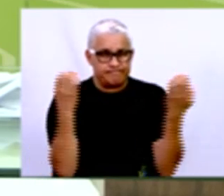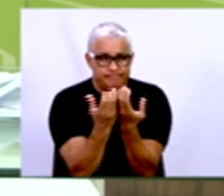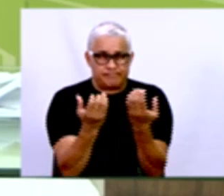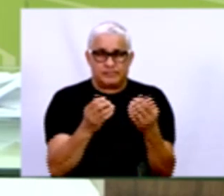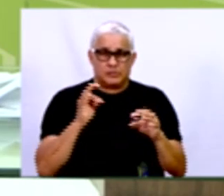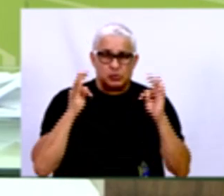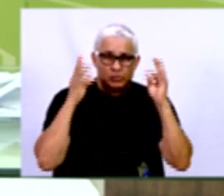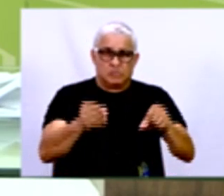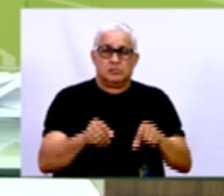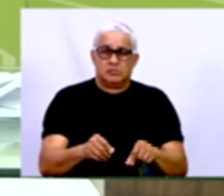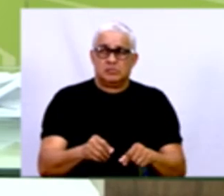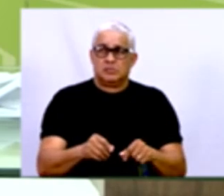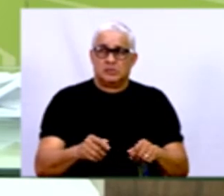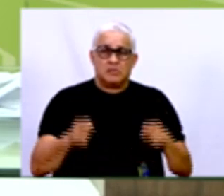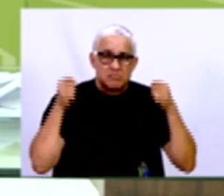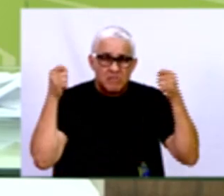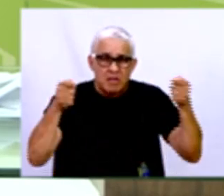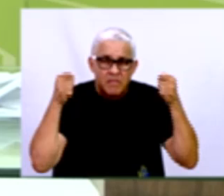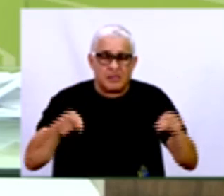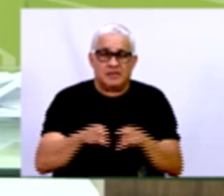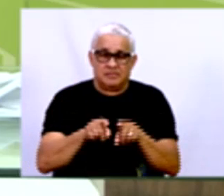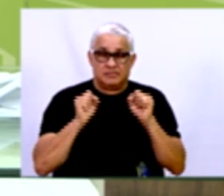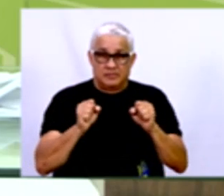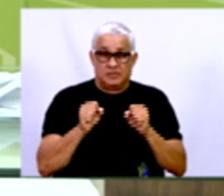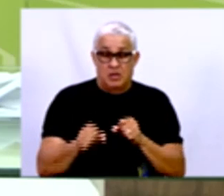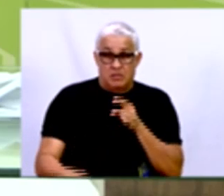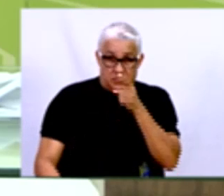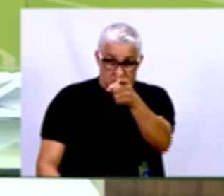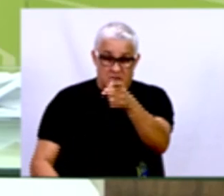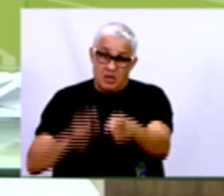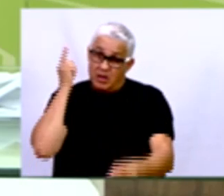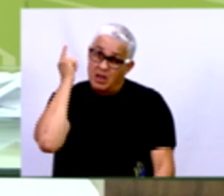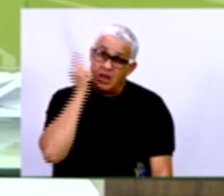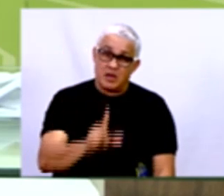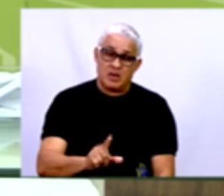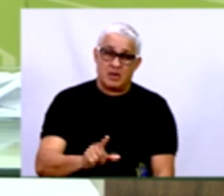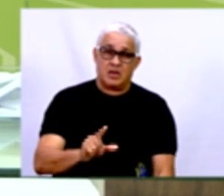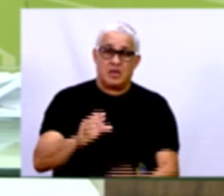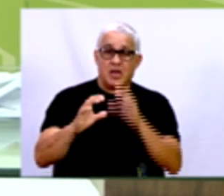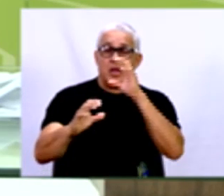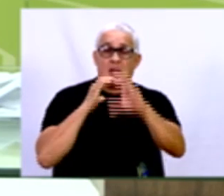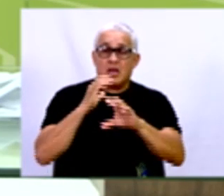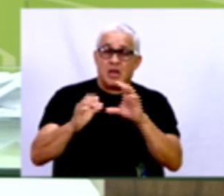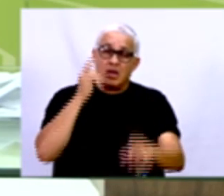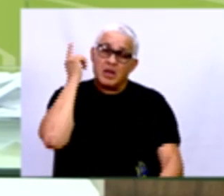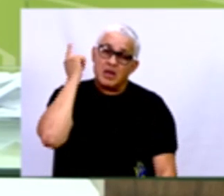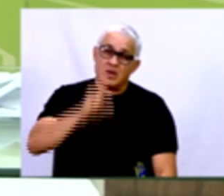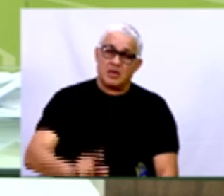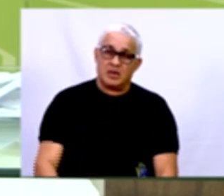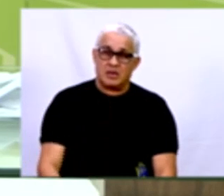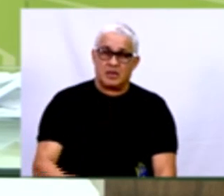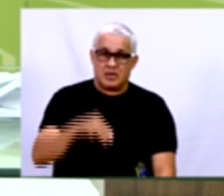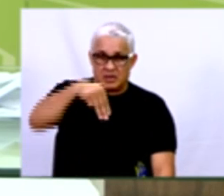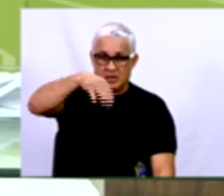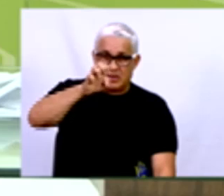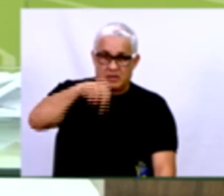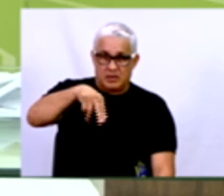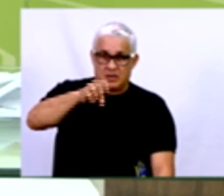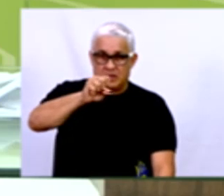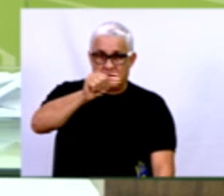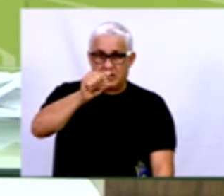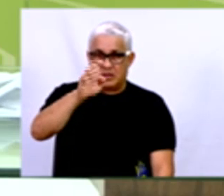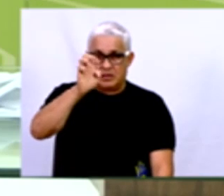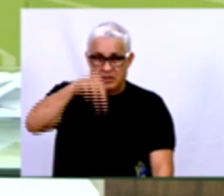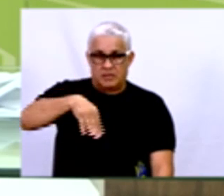ser passeatas, ou seja, quando você, não é, consegue transmitir uma mensagem, essa mensagem é